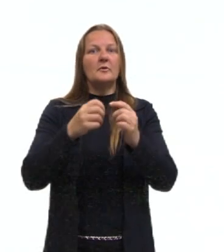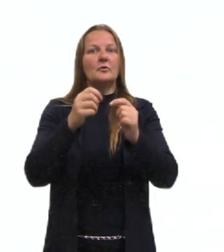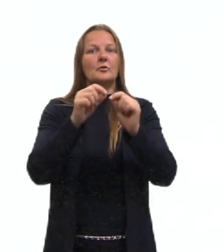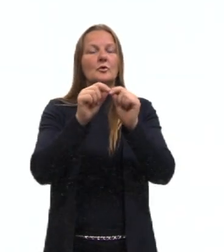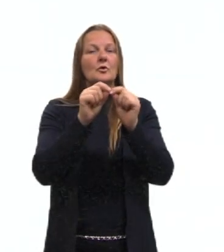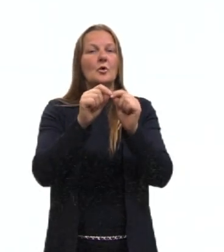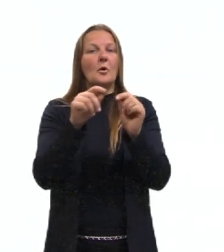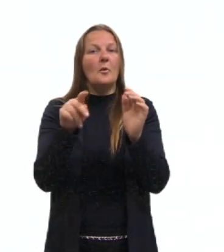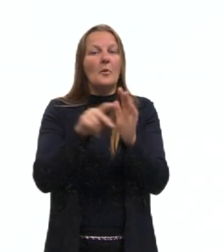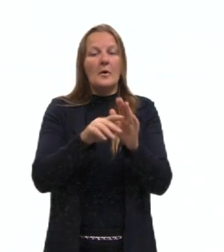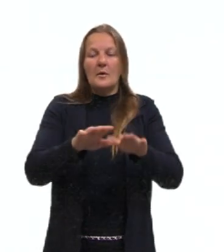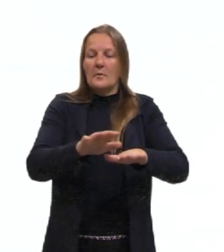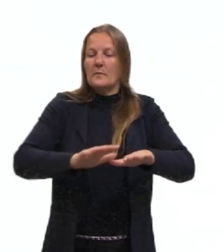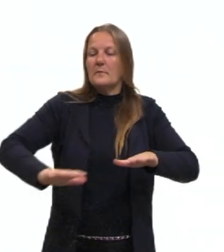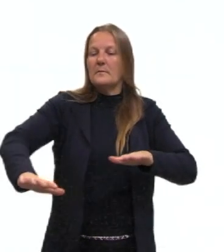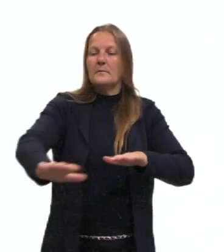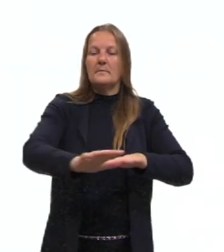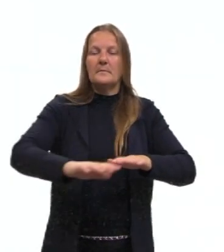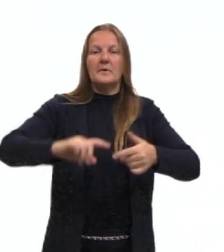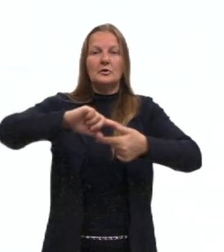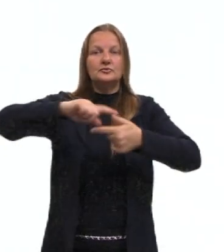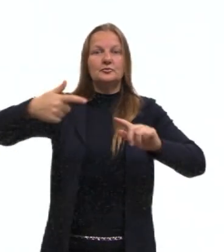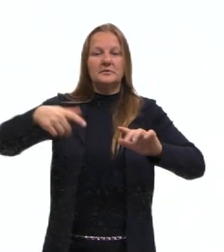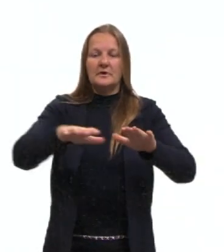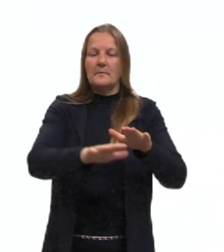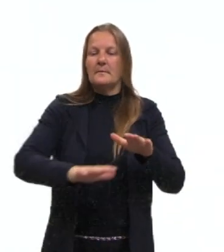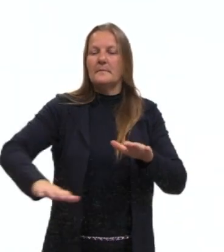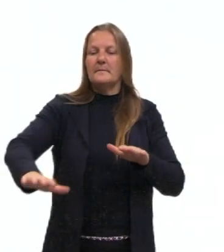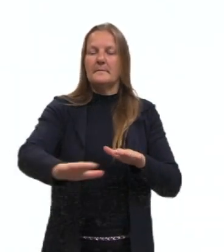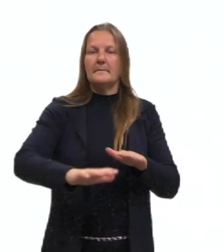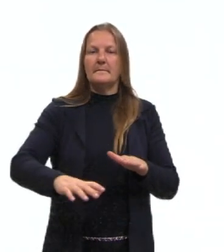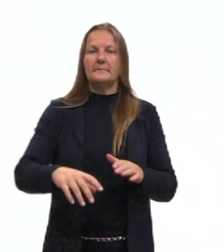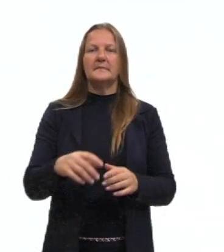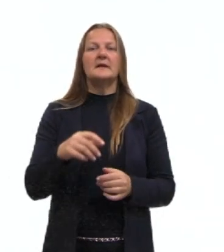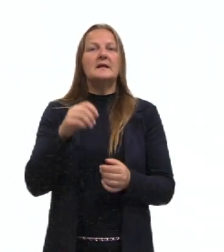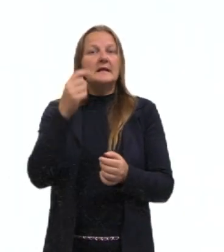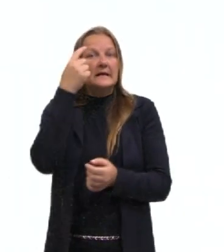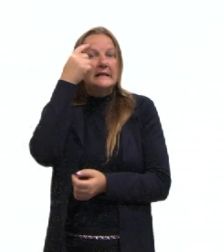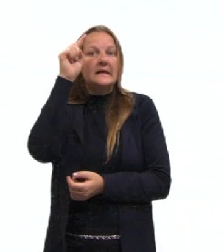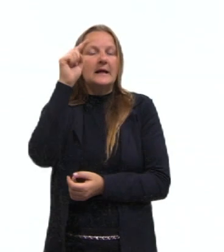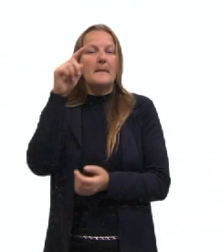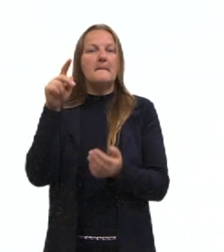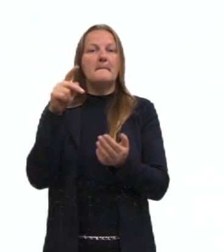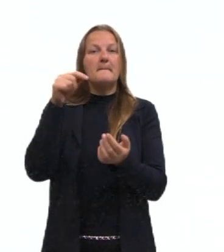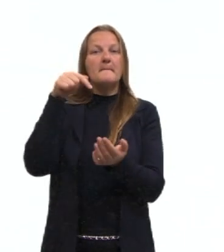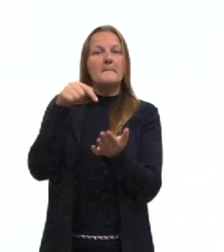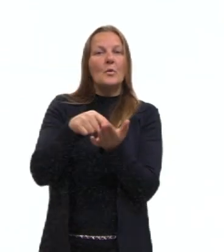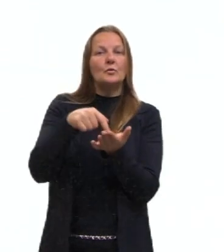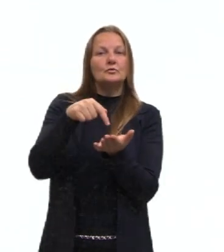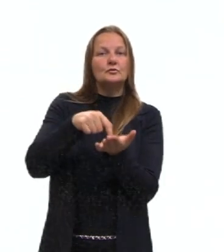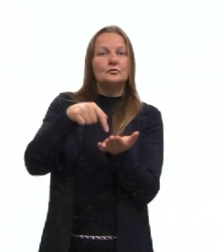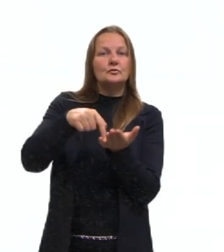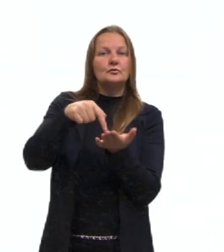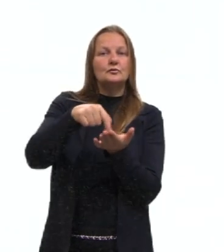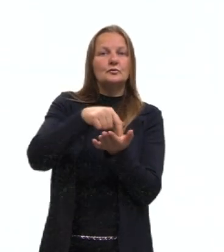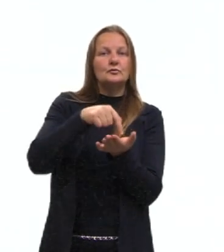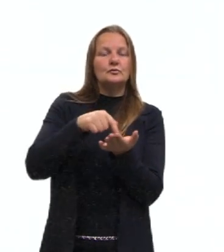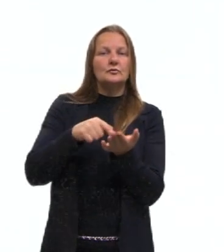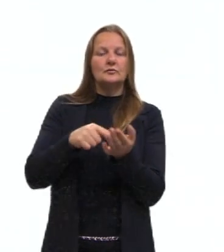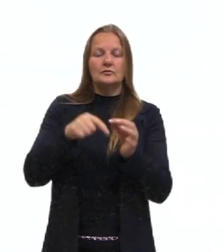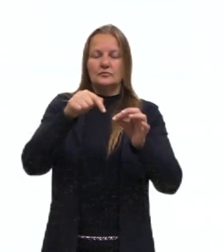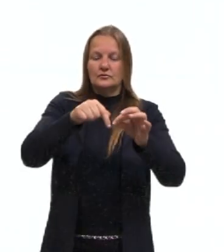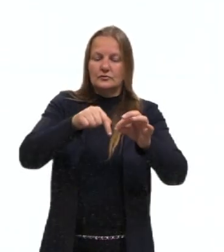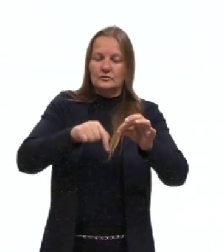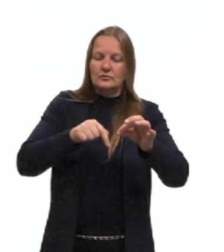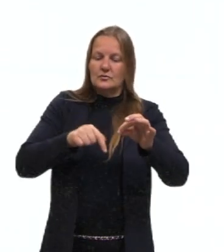geometria plana. E a ideia primitiva de ponto é o que aparece, então, em todas essas figuras.